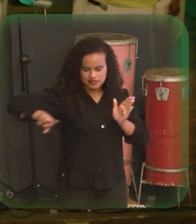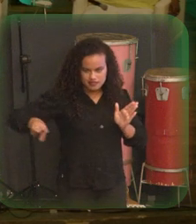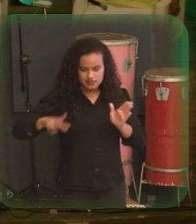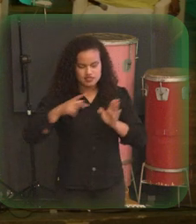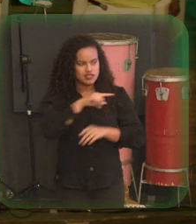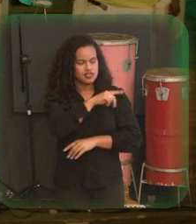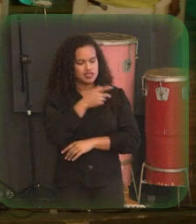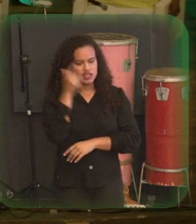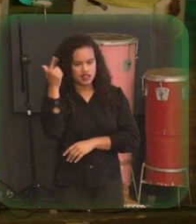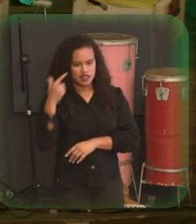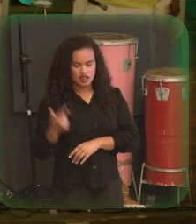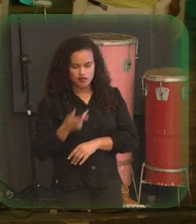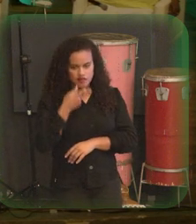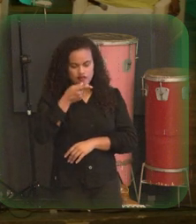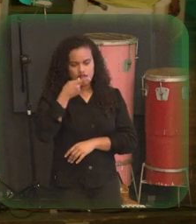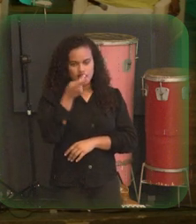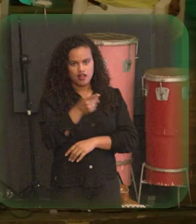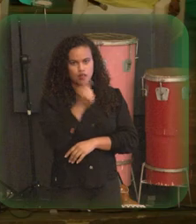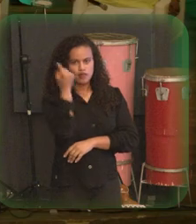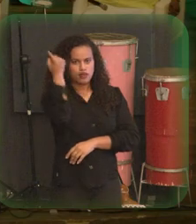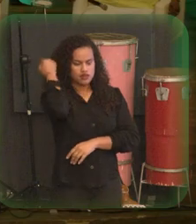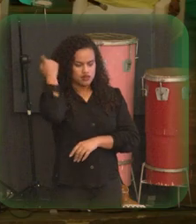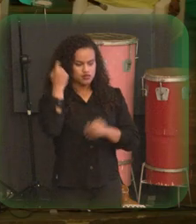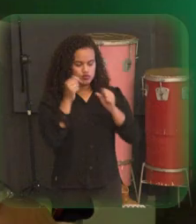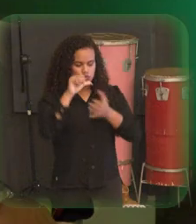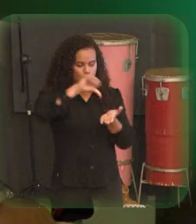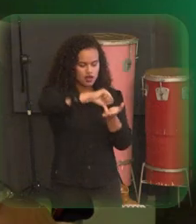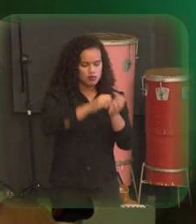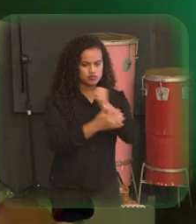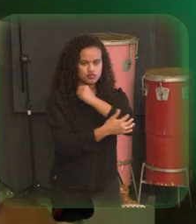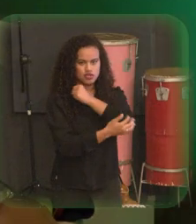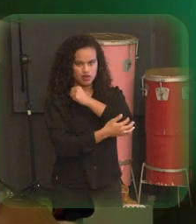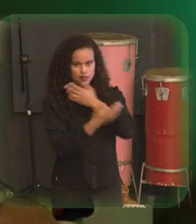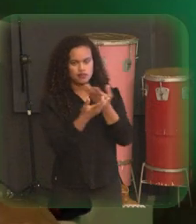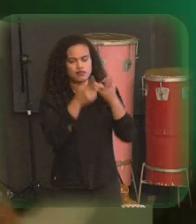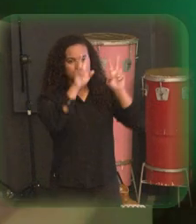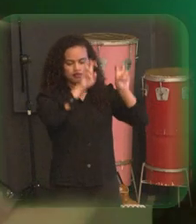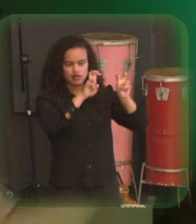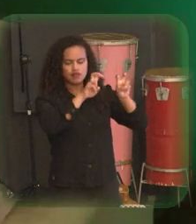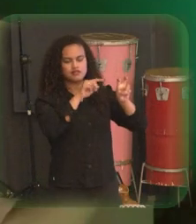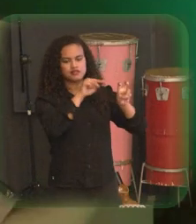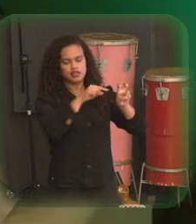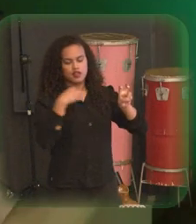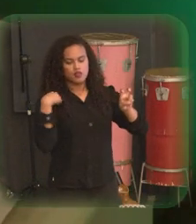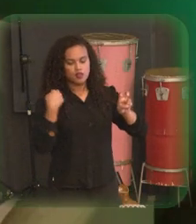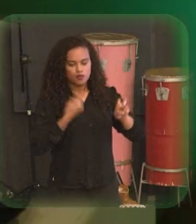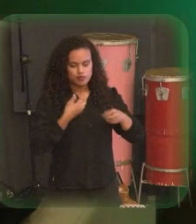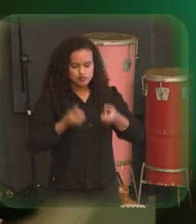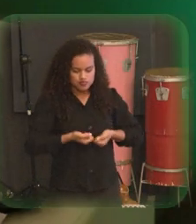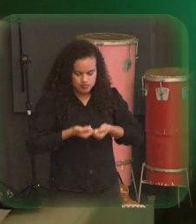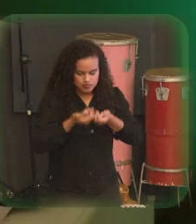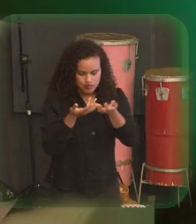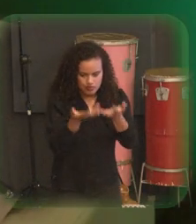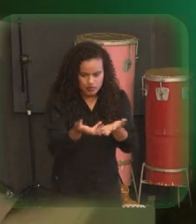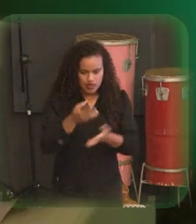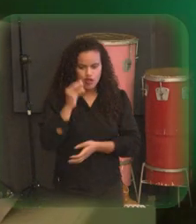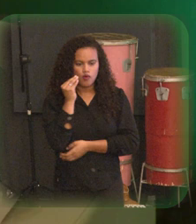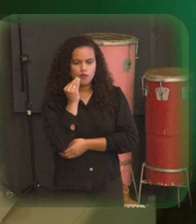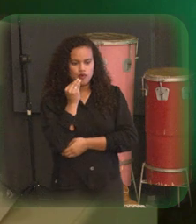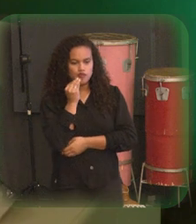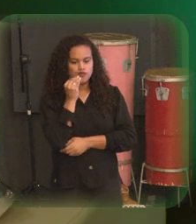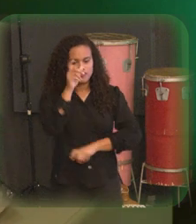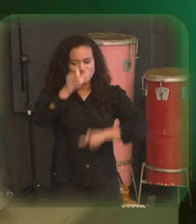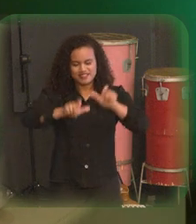Campus Cabo, era sobre isso que a gente falava. Que quando nós podemos oferecer as oportunidades e as